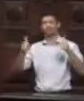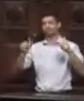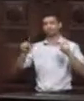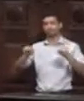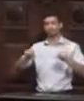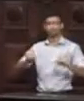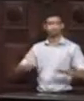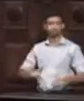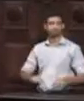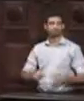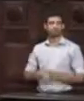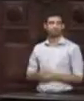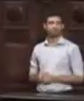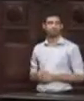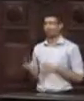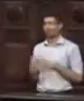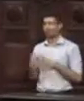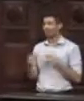de decretos.